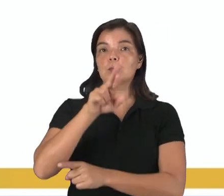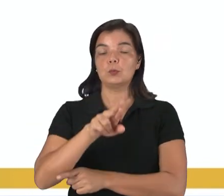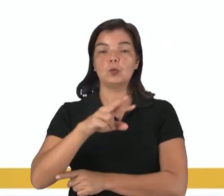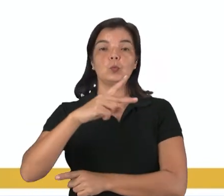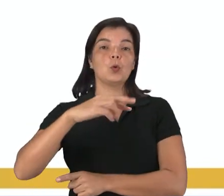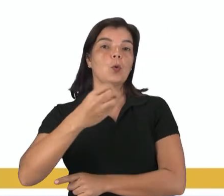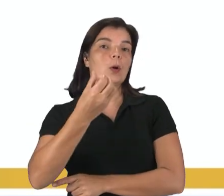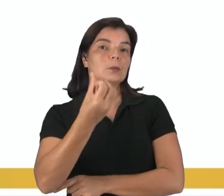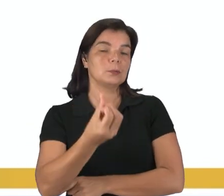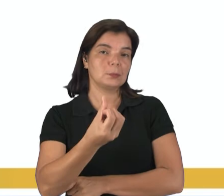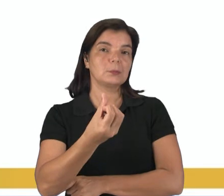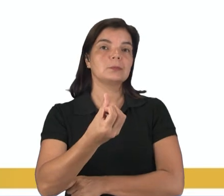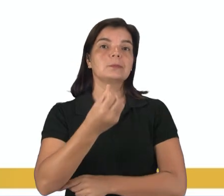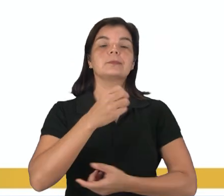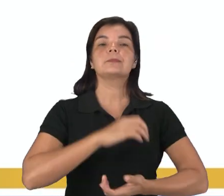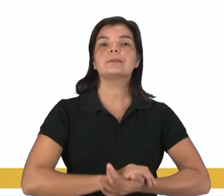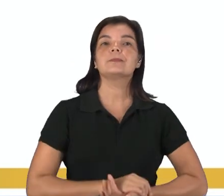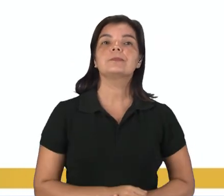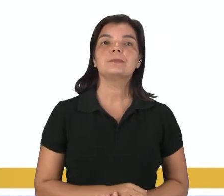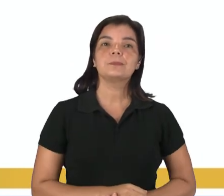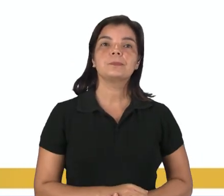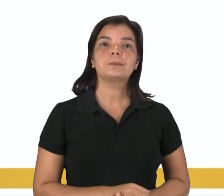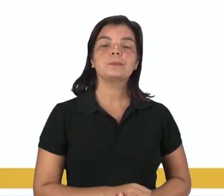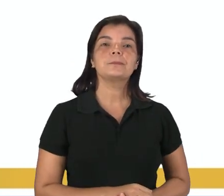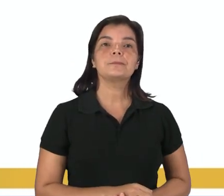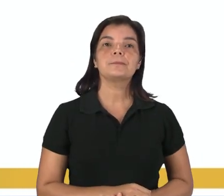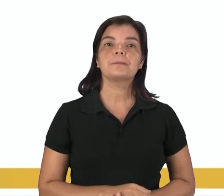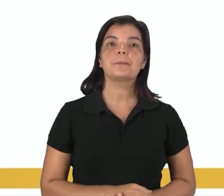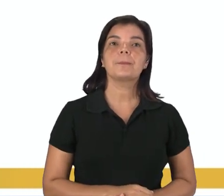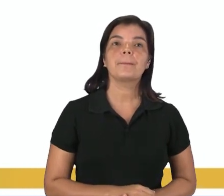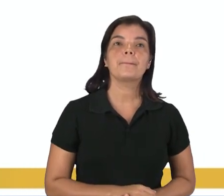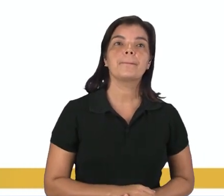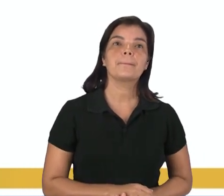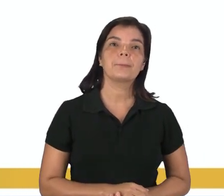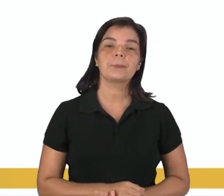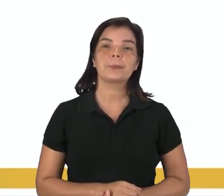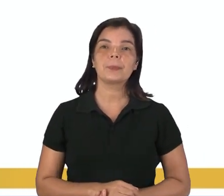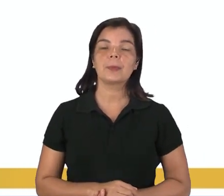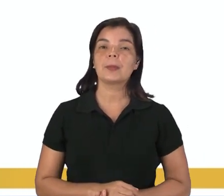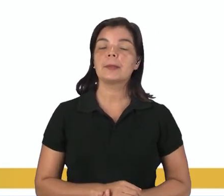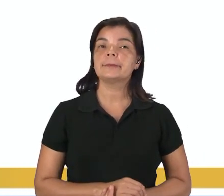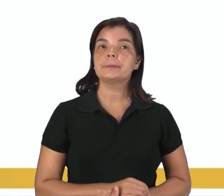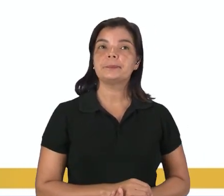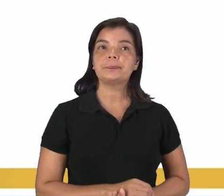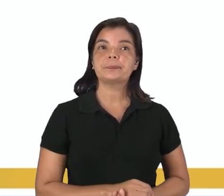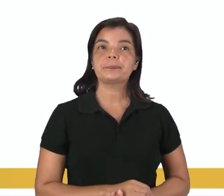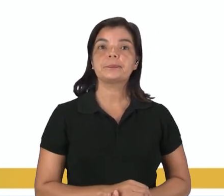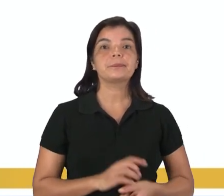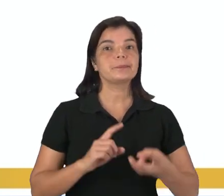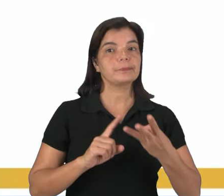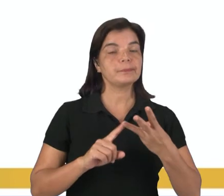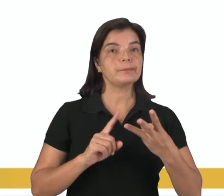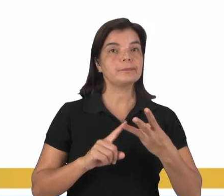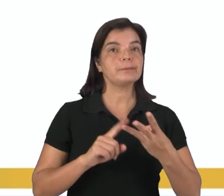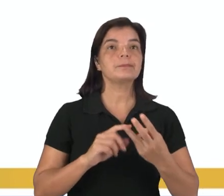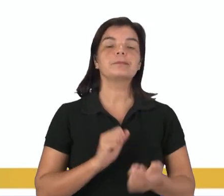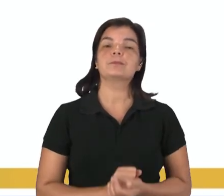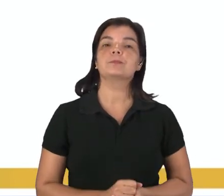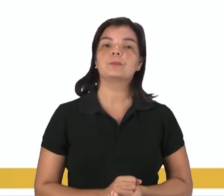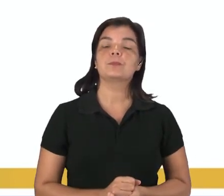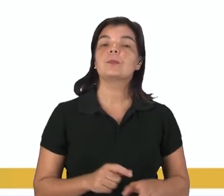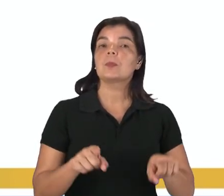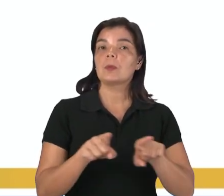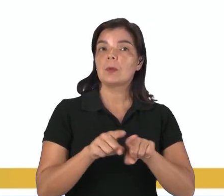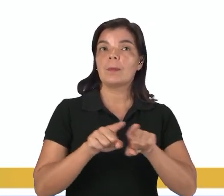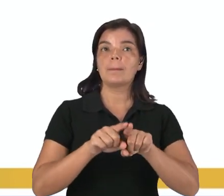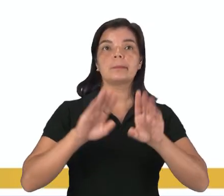a 6 cm muito bem então vamos para o nosso Próximo exercício aí que seria uma terceira